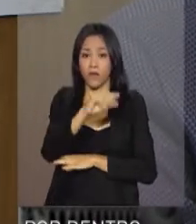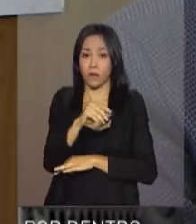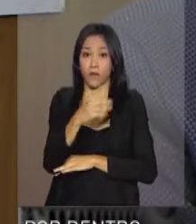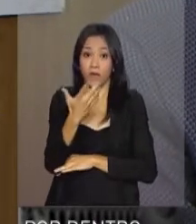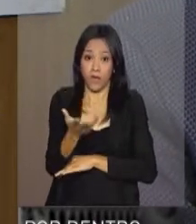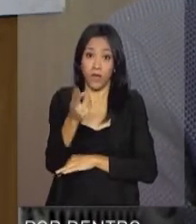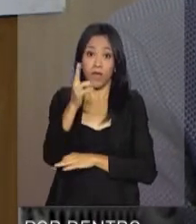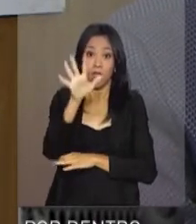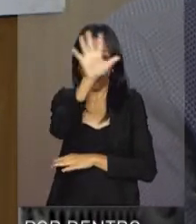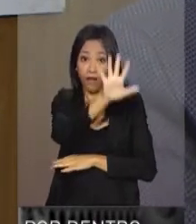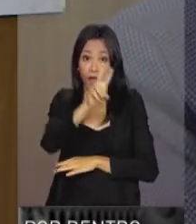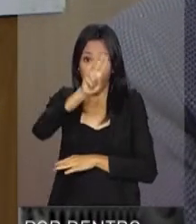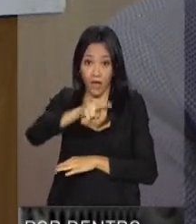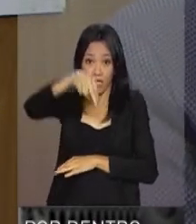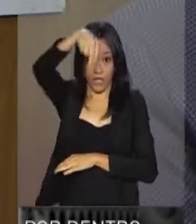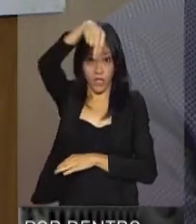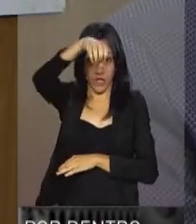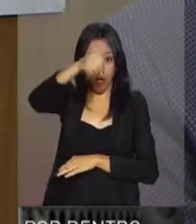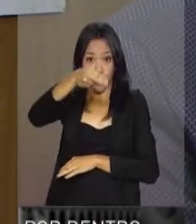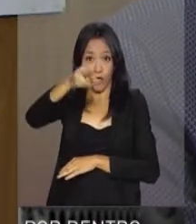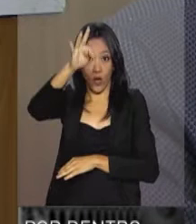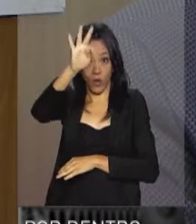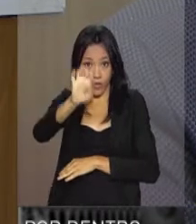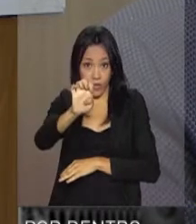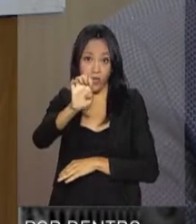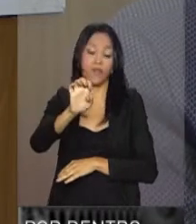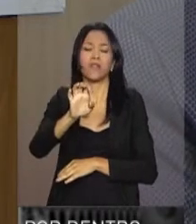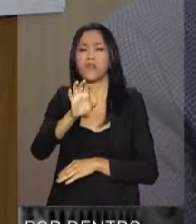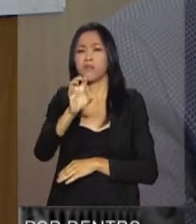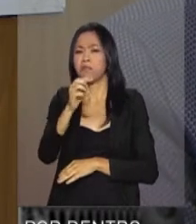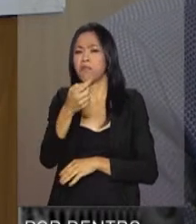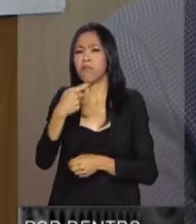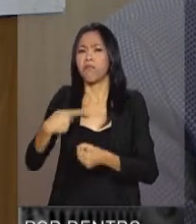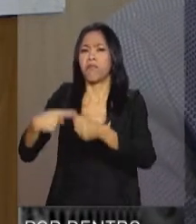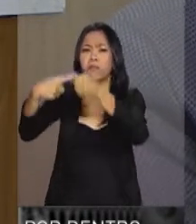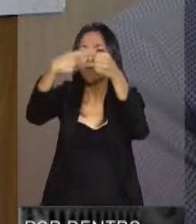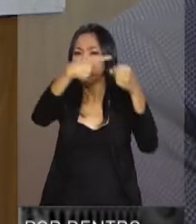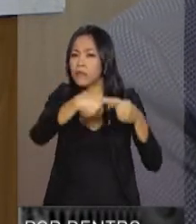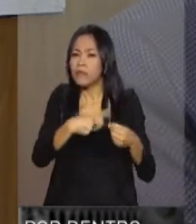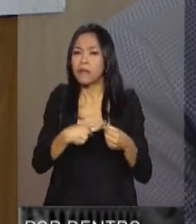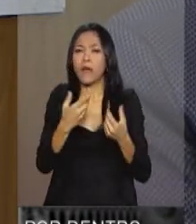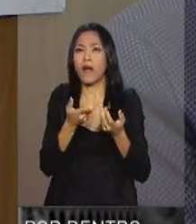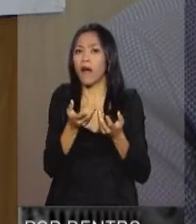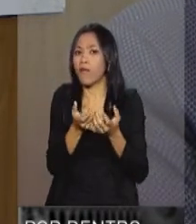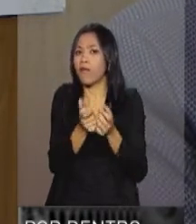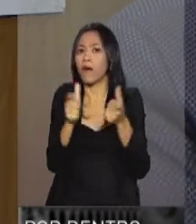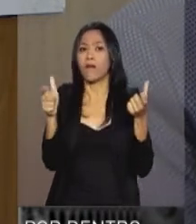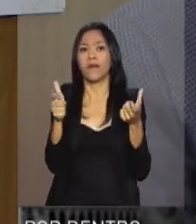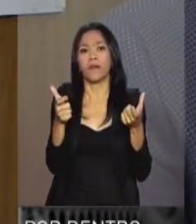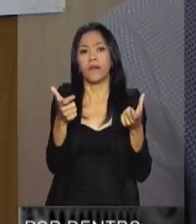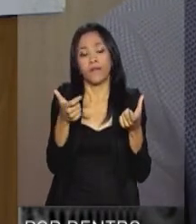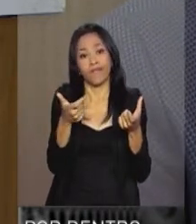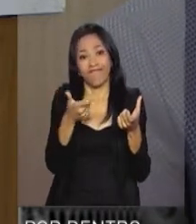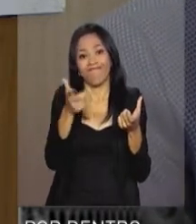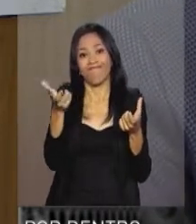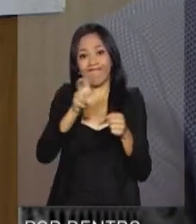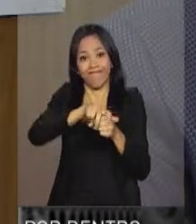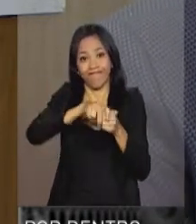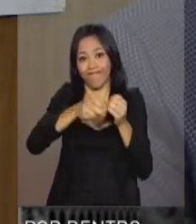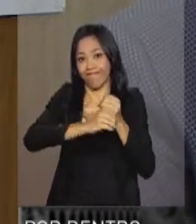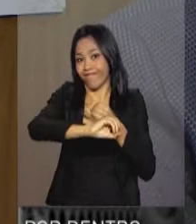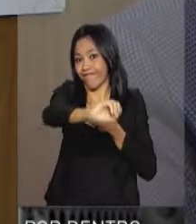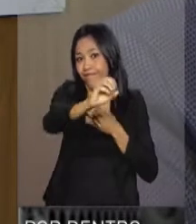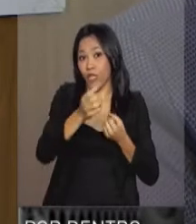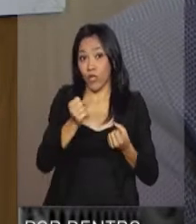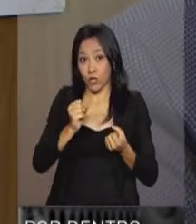temos discrepâncias pouco mais de 20% dos municípios das famílias são servidas com o saneamento enquanto nas regiões sul e